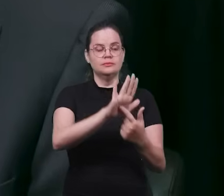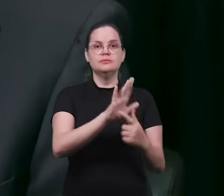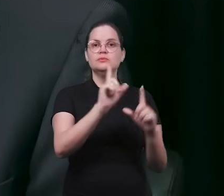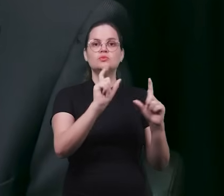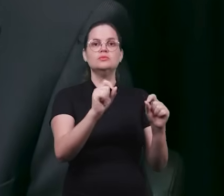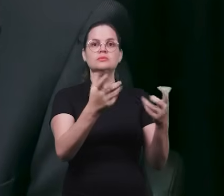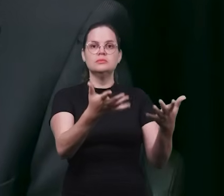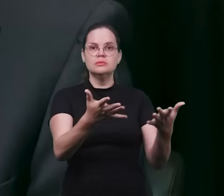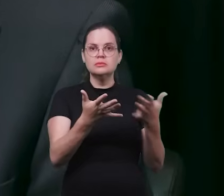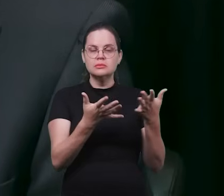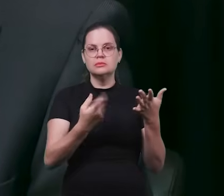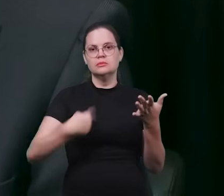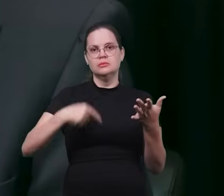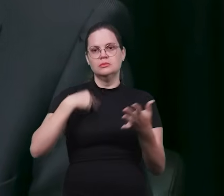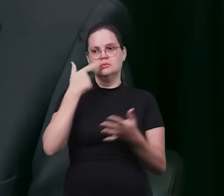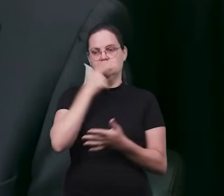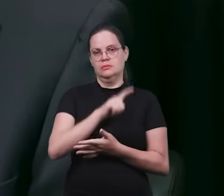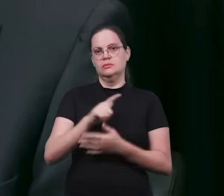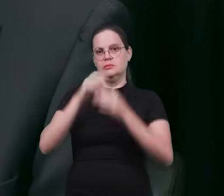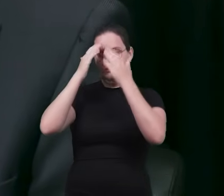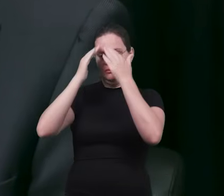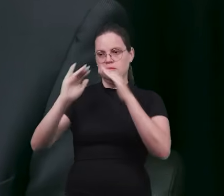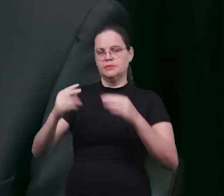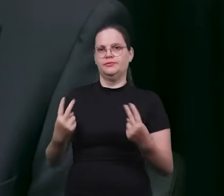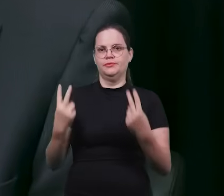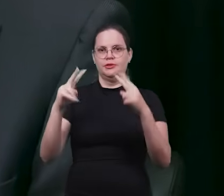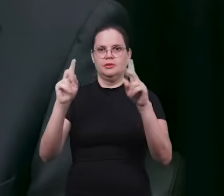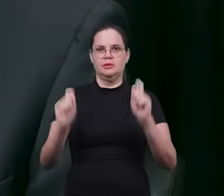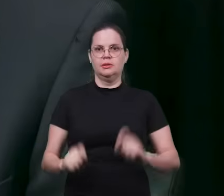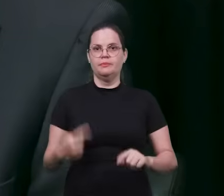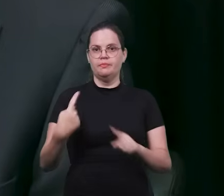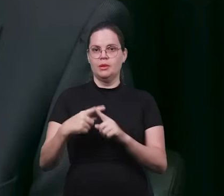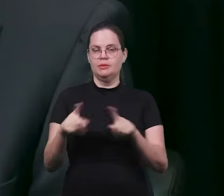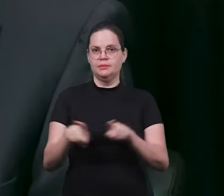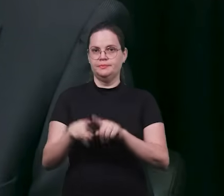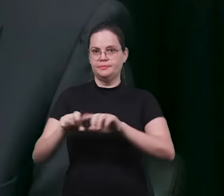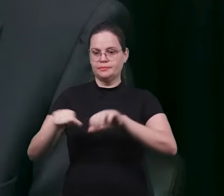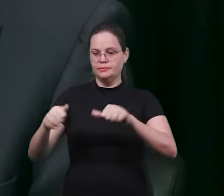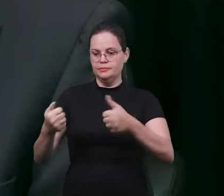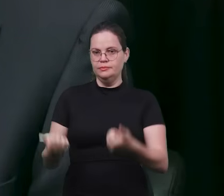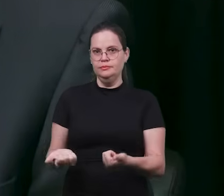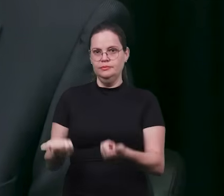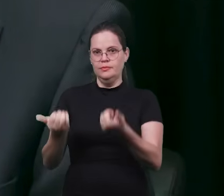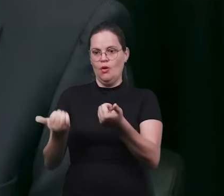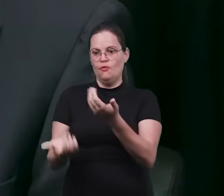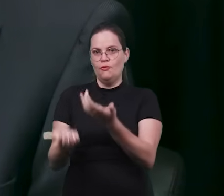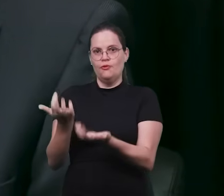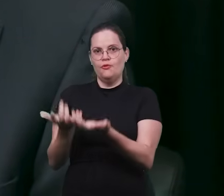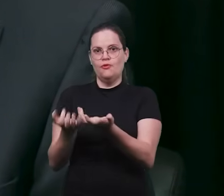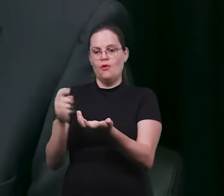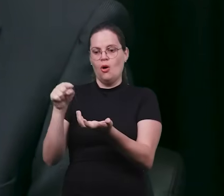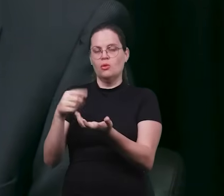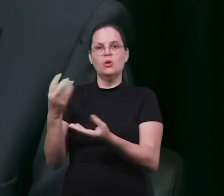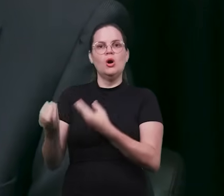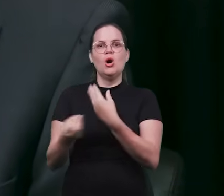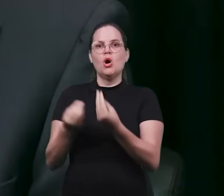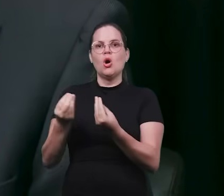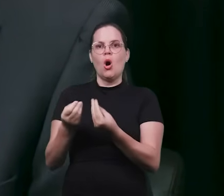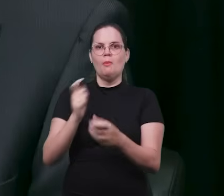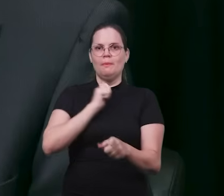nós estávamos até comentando aqui antes, o próprio fogo do altar, ele foi aceso por Deus, está lá em